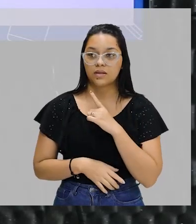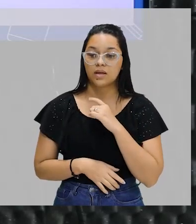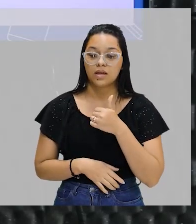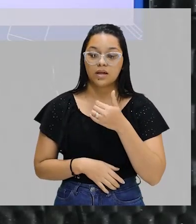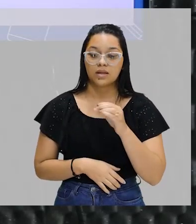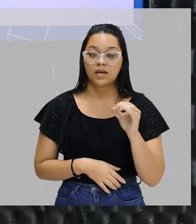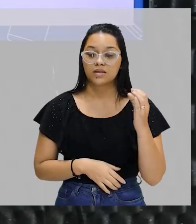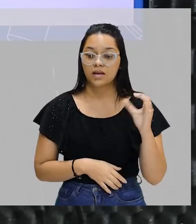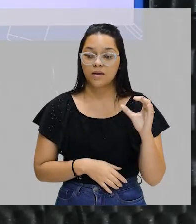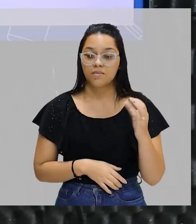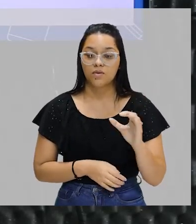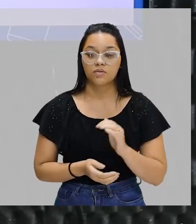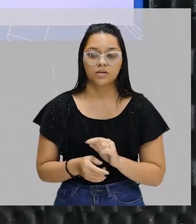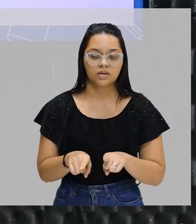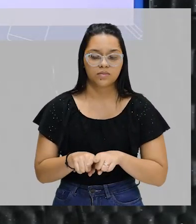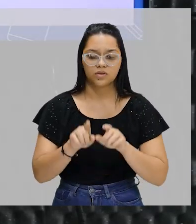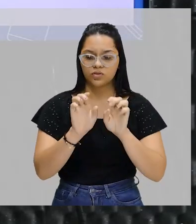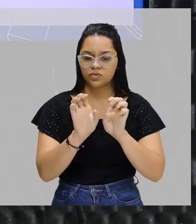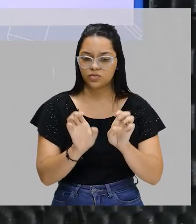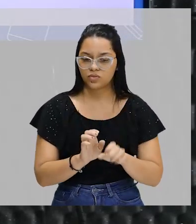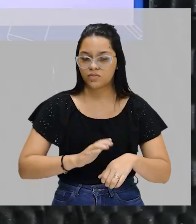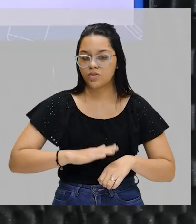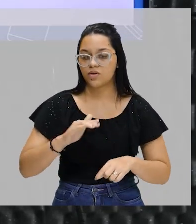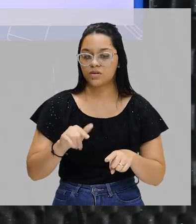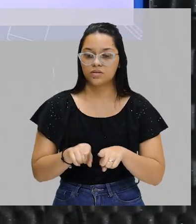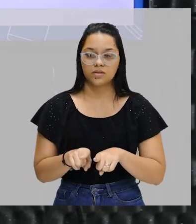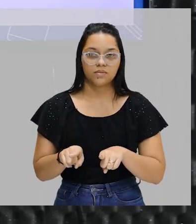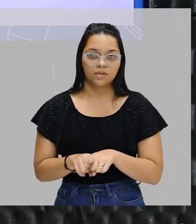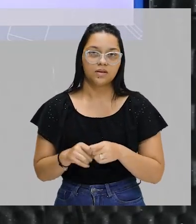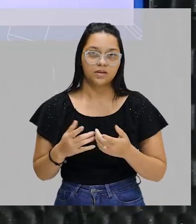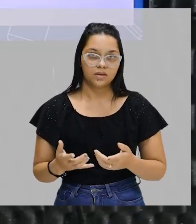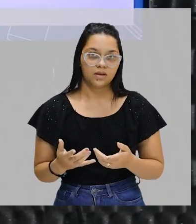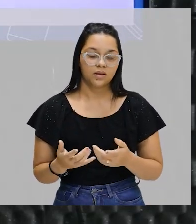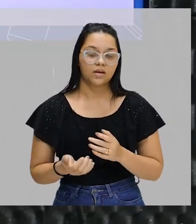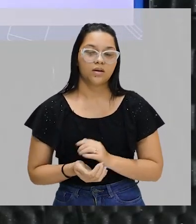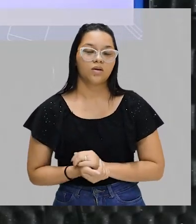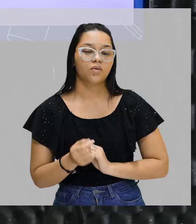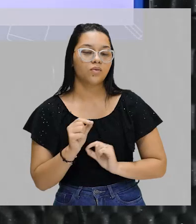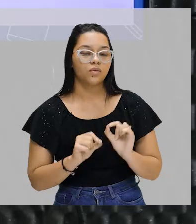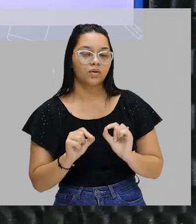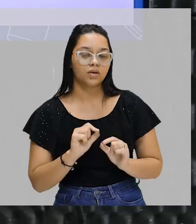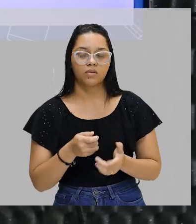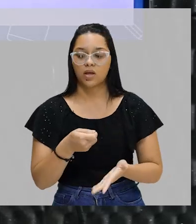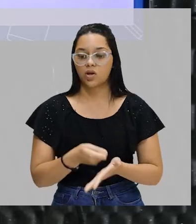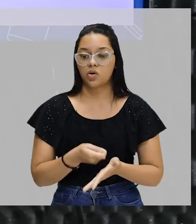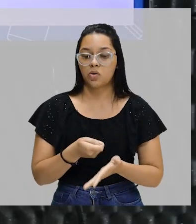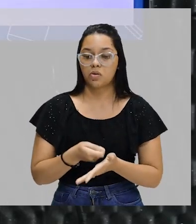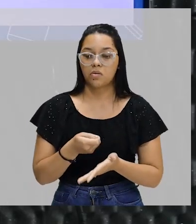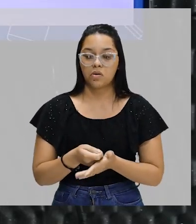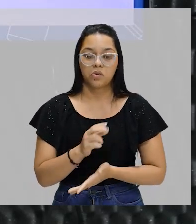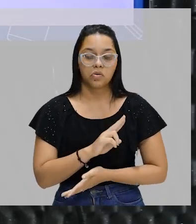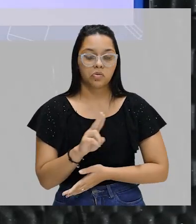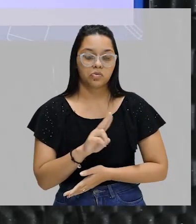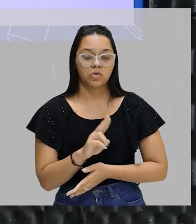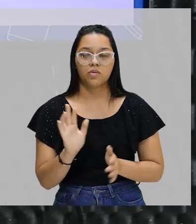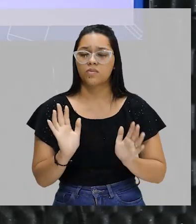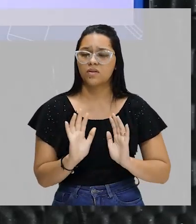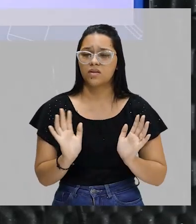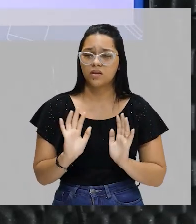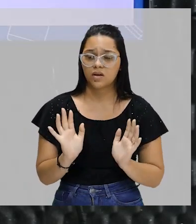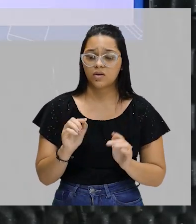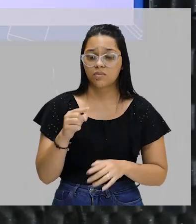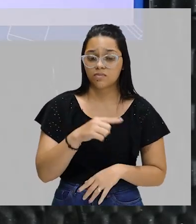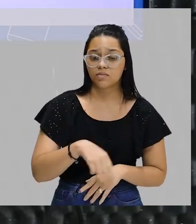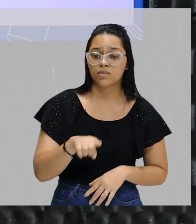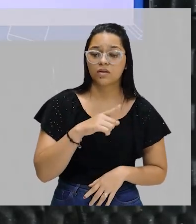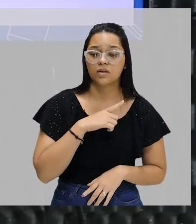10 carbonos. Estruturas maiores, mais complexas, normalmente não é cobrada a nomenclatura, para